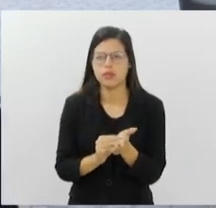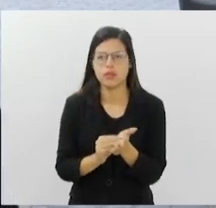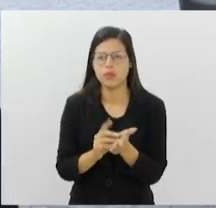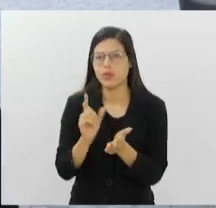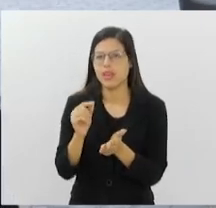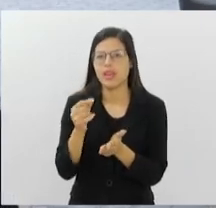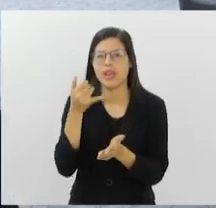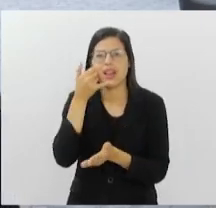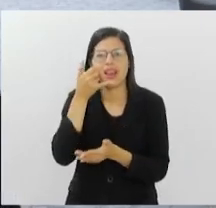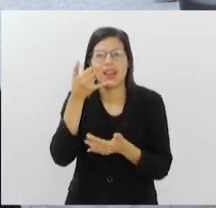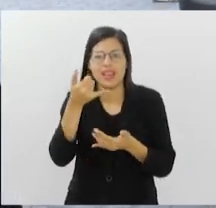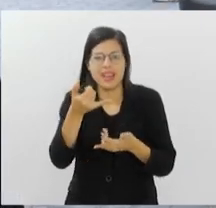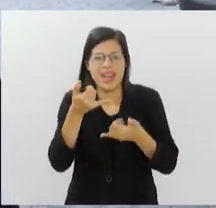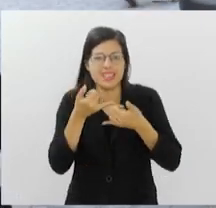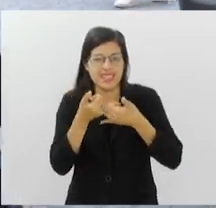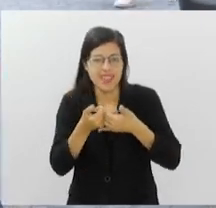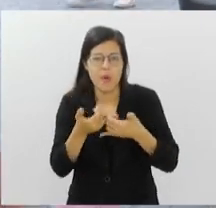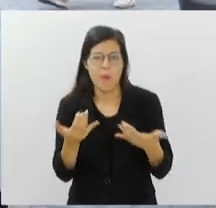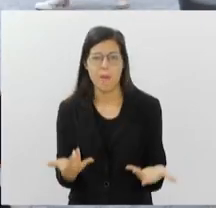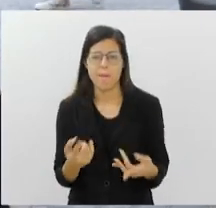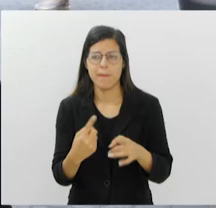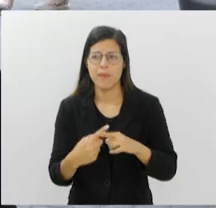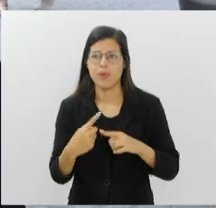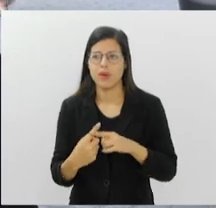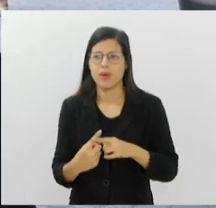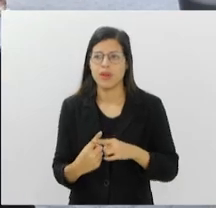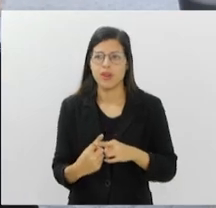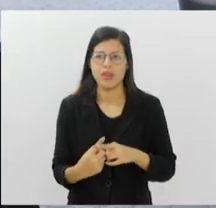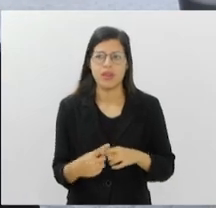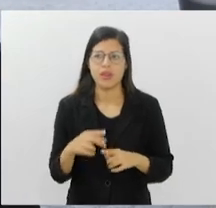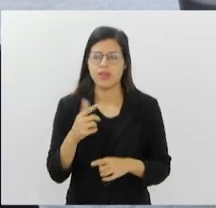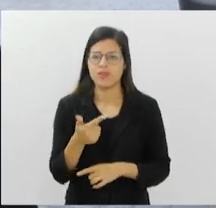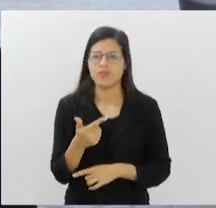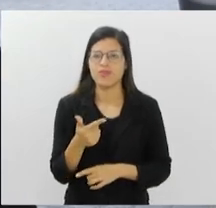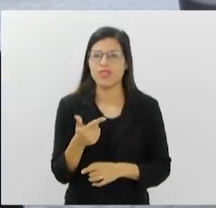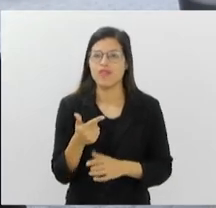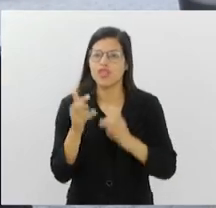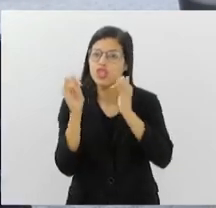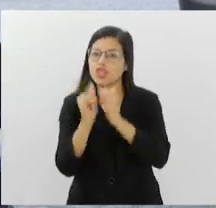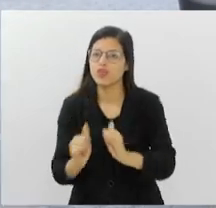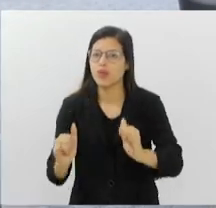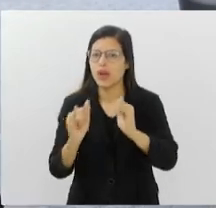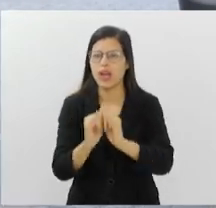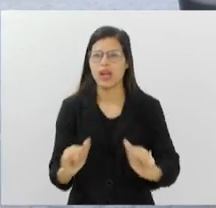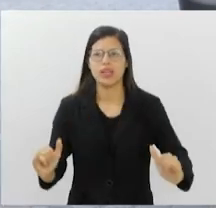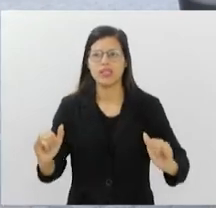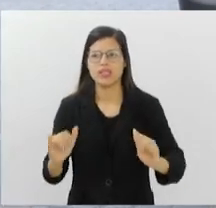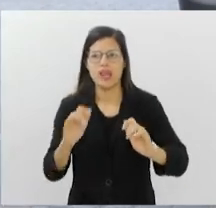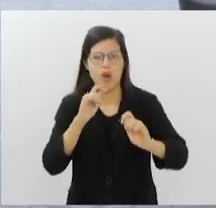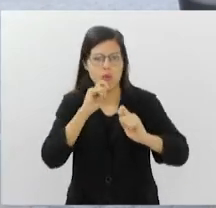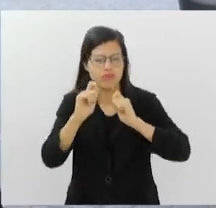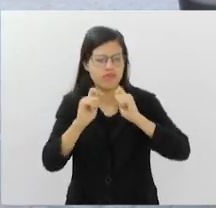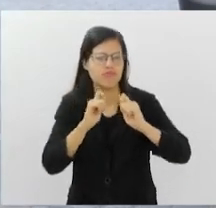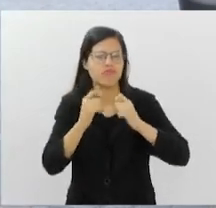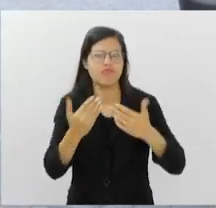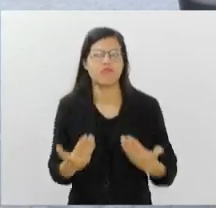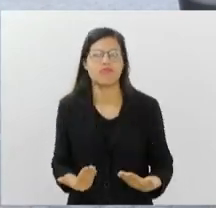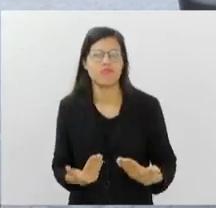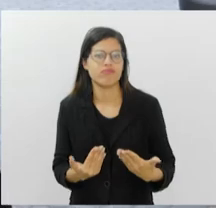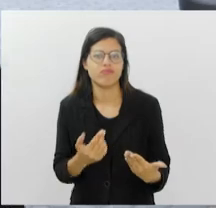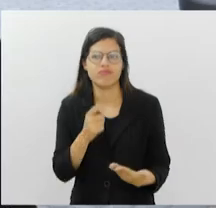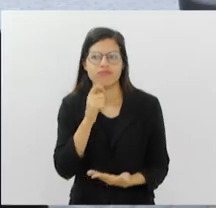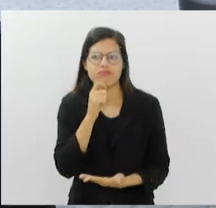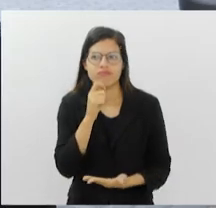quê? Também não caiu na grande imprensa. A grande imprensa não comprou